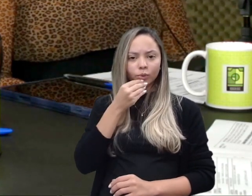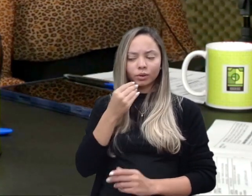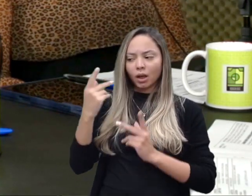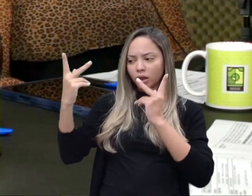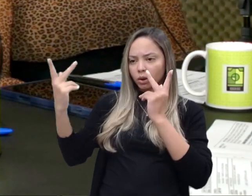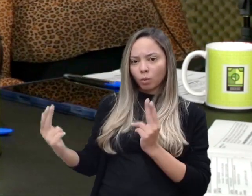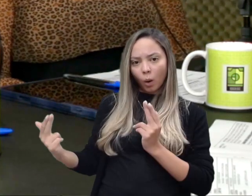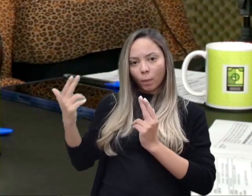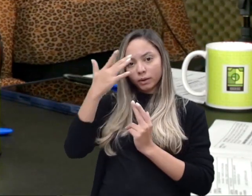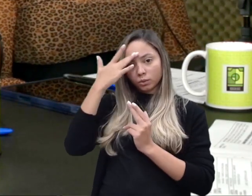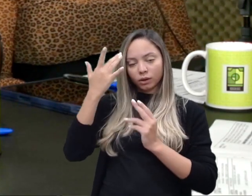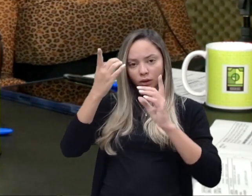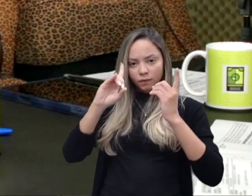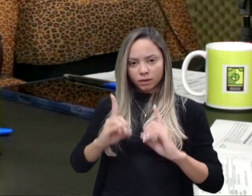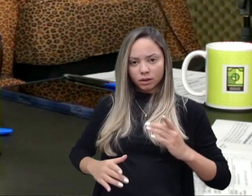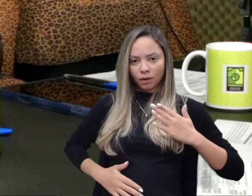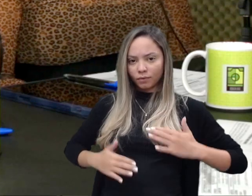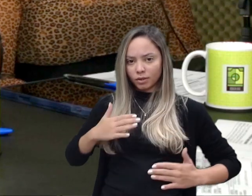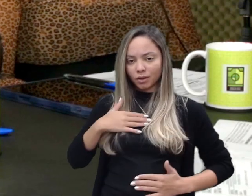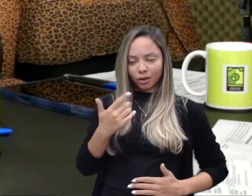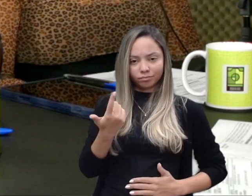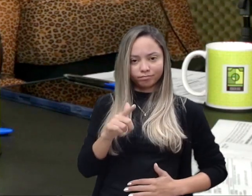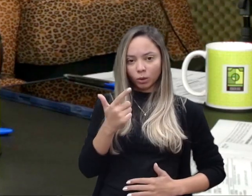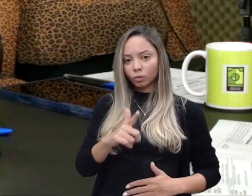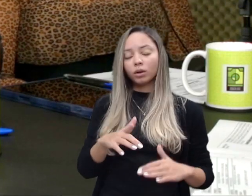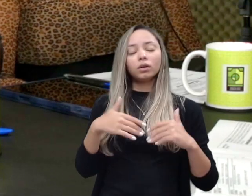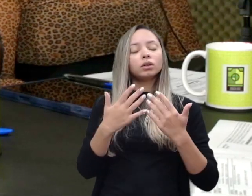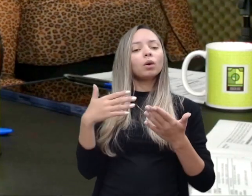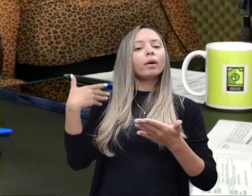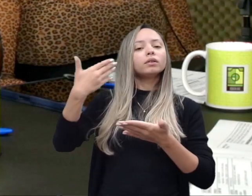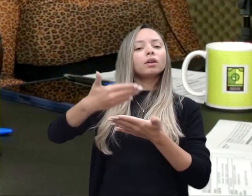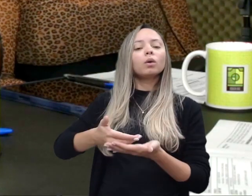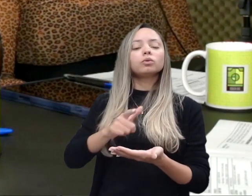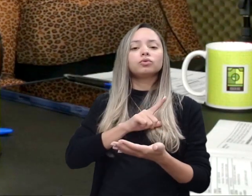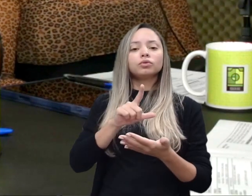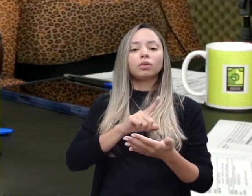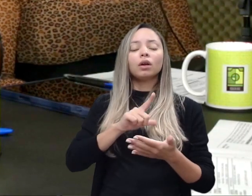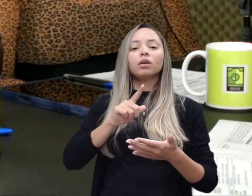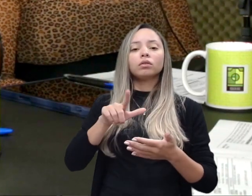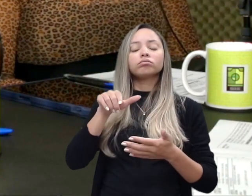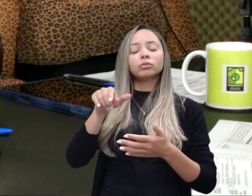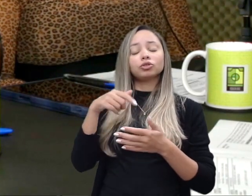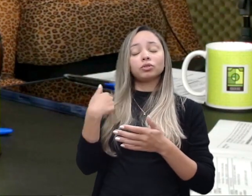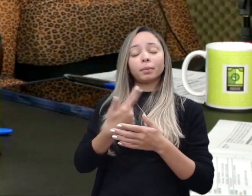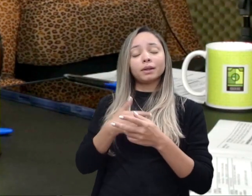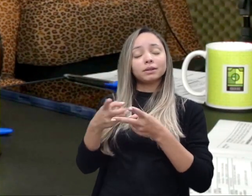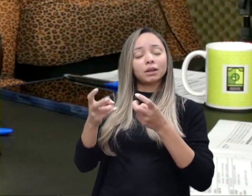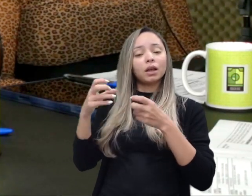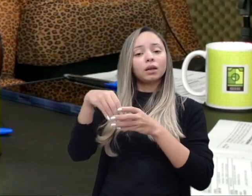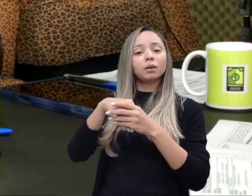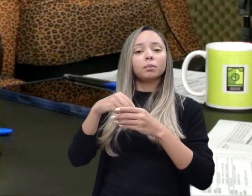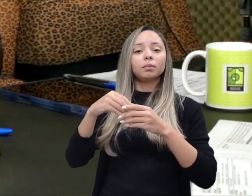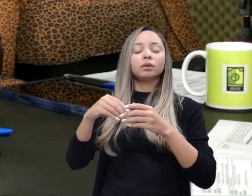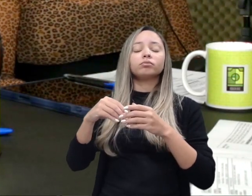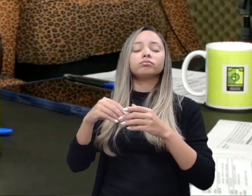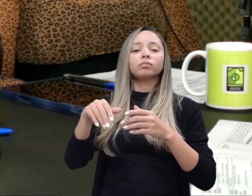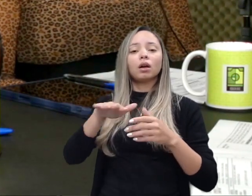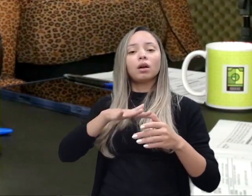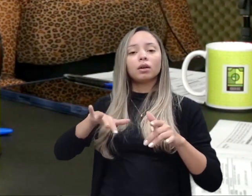deficiência física. Sim, sim. E a gente vê no mercado de trabalho isso hoje, né? Existe todo um movimento, principalmente a partir da questão do